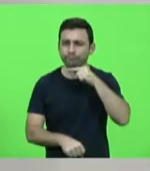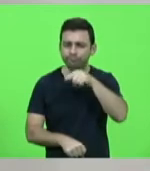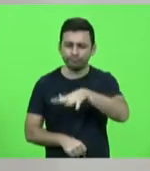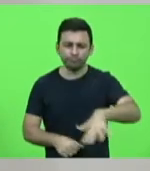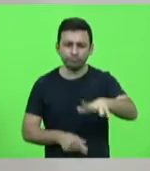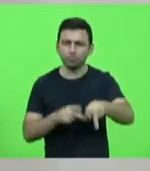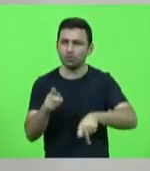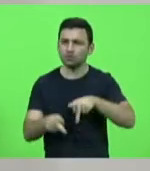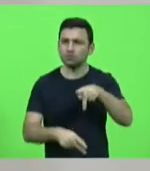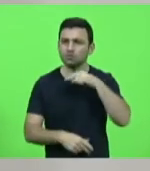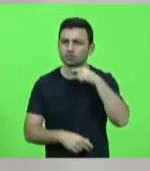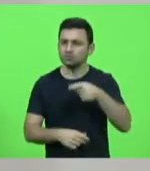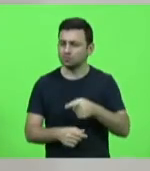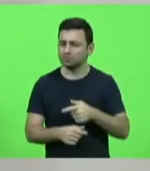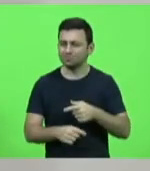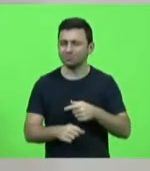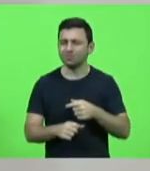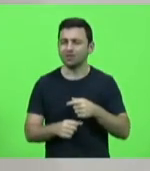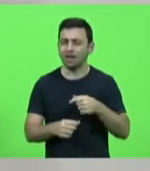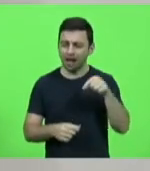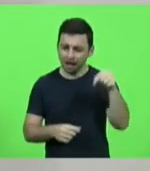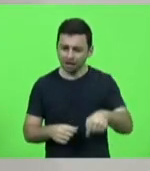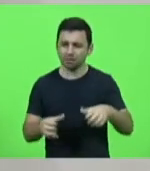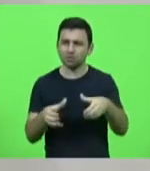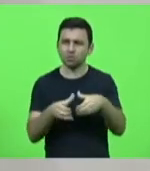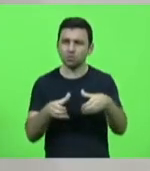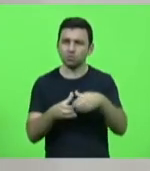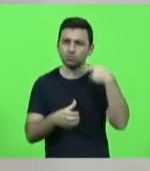E esse parlamento precisa se posicionar.